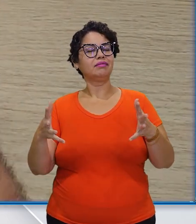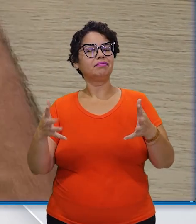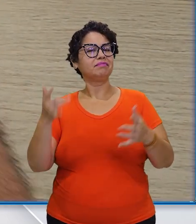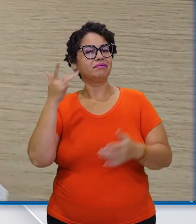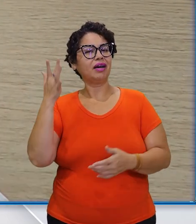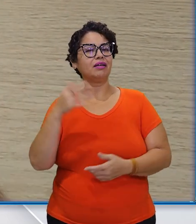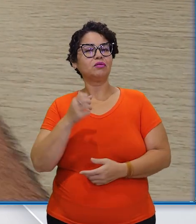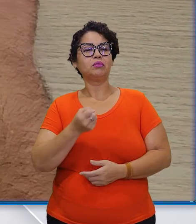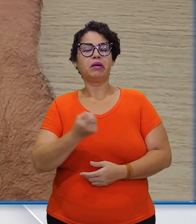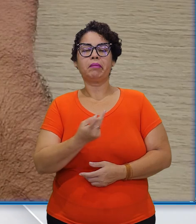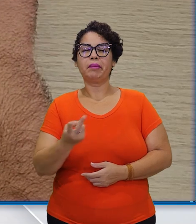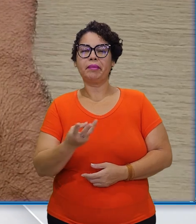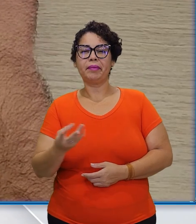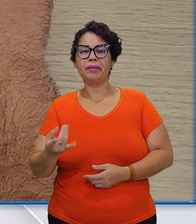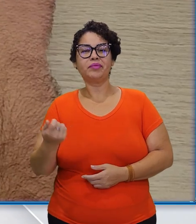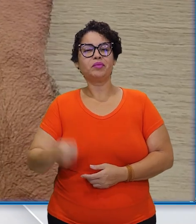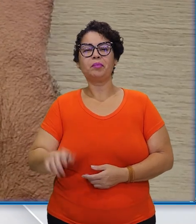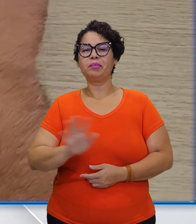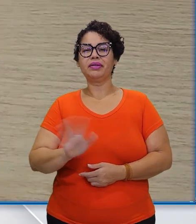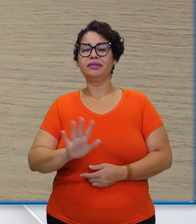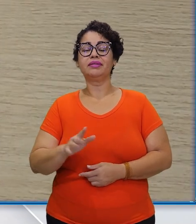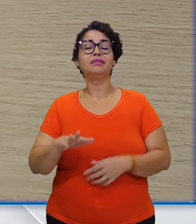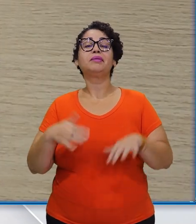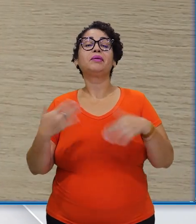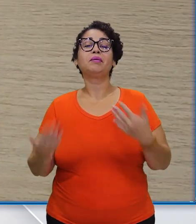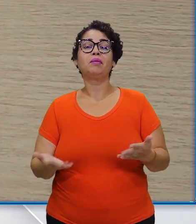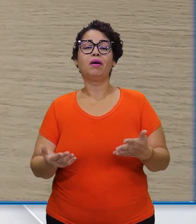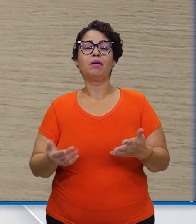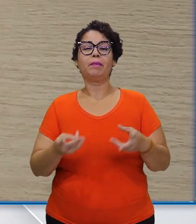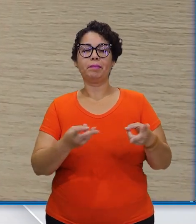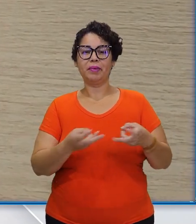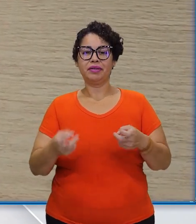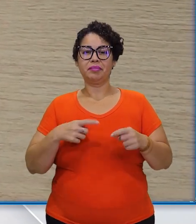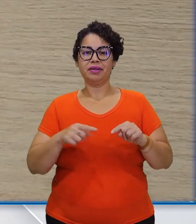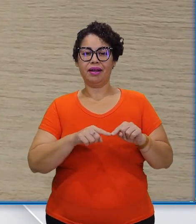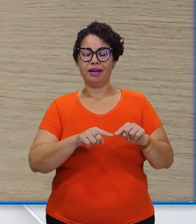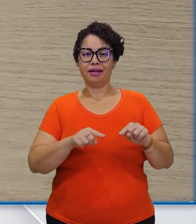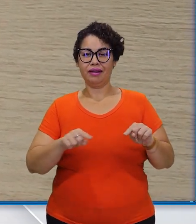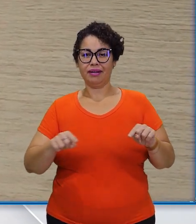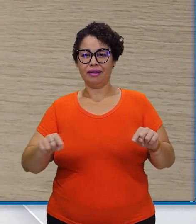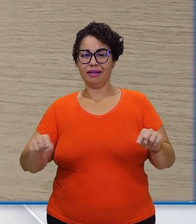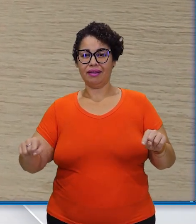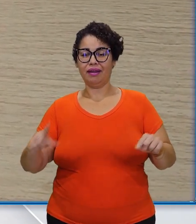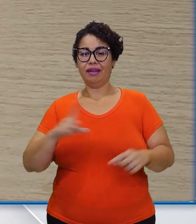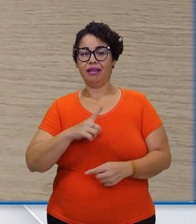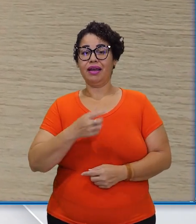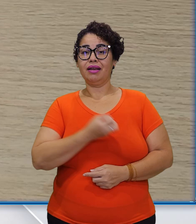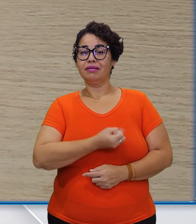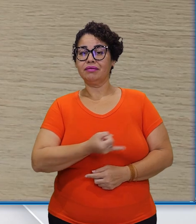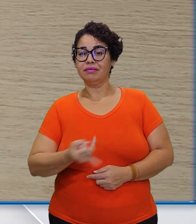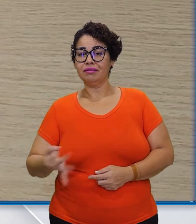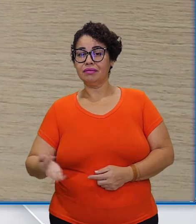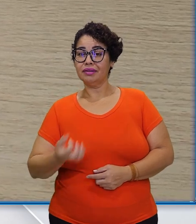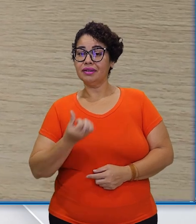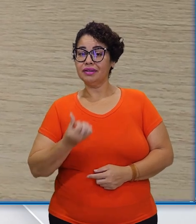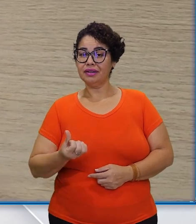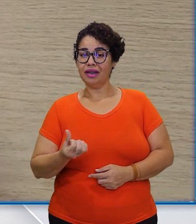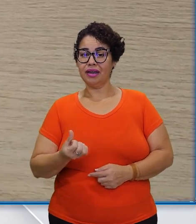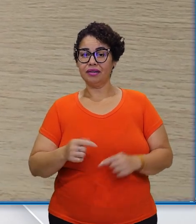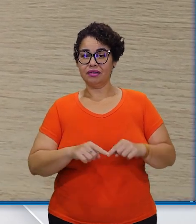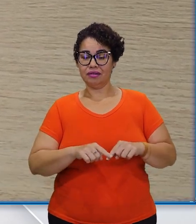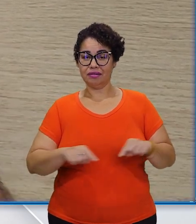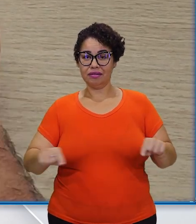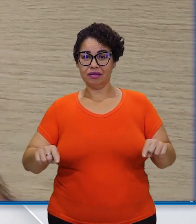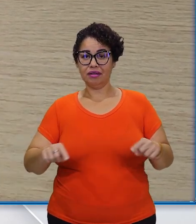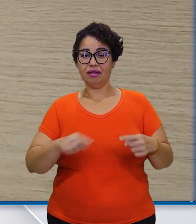ficar contando um por um. Qual seria? Perceba que nessa linha aqui nós temos 6 quadradinhos e ao